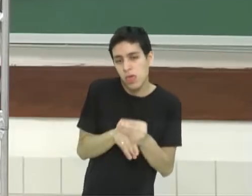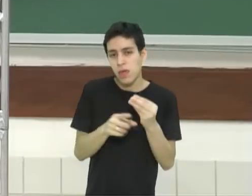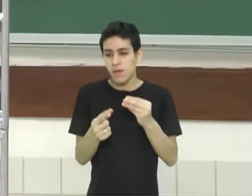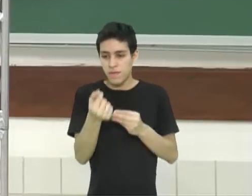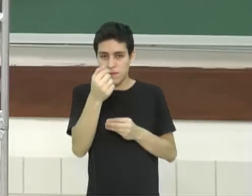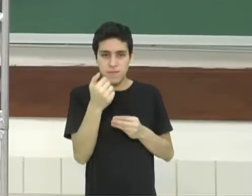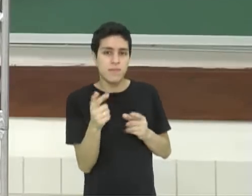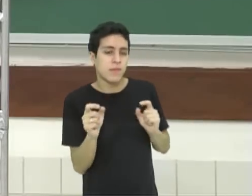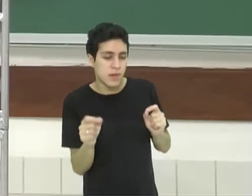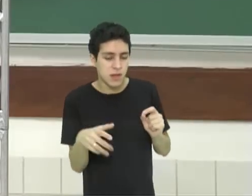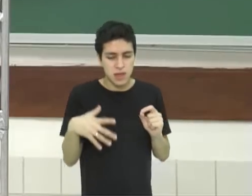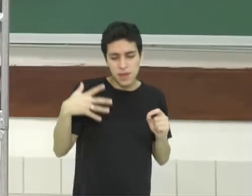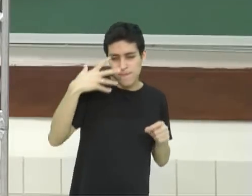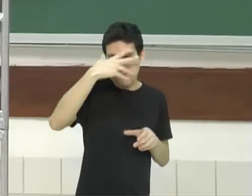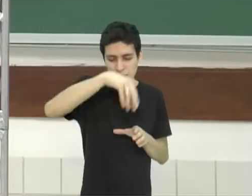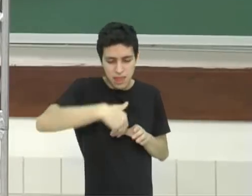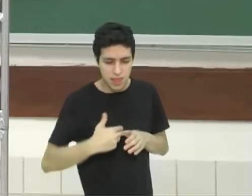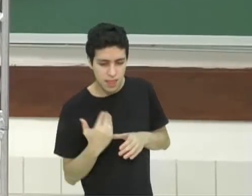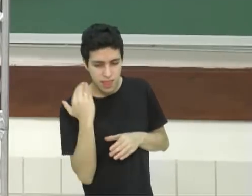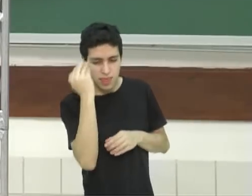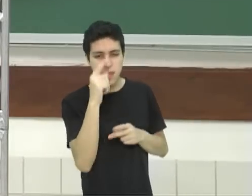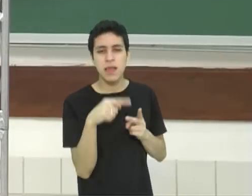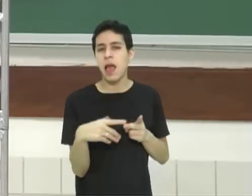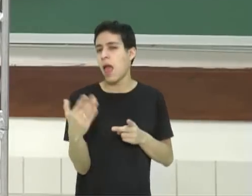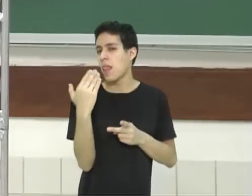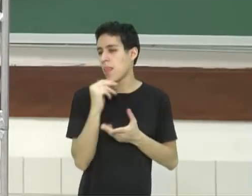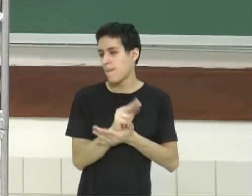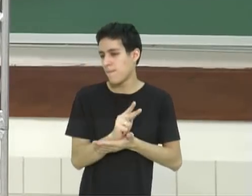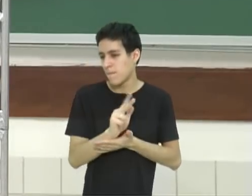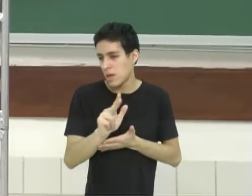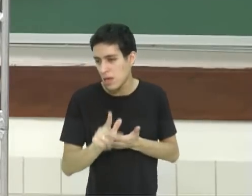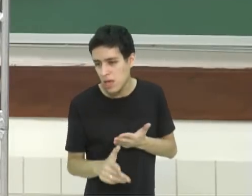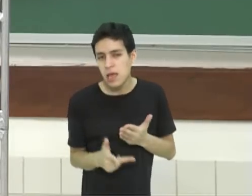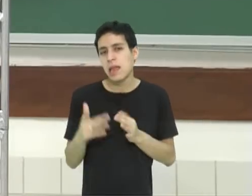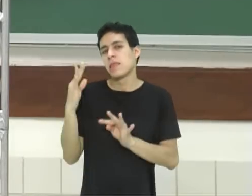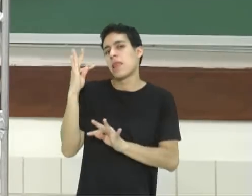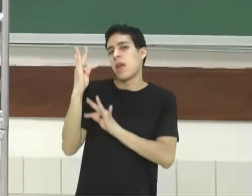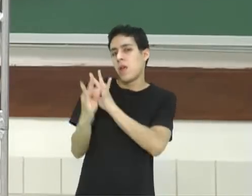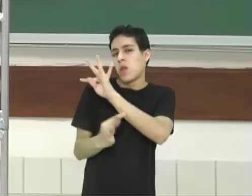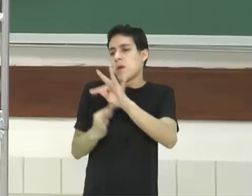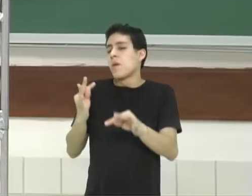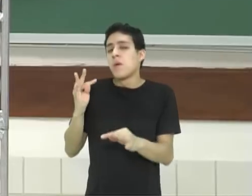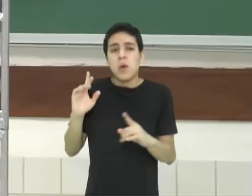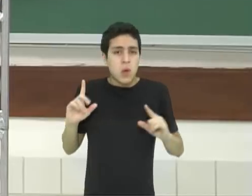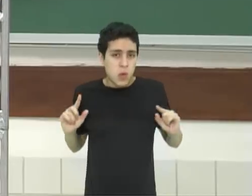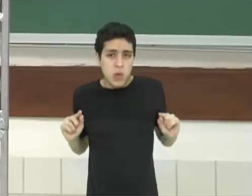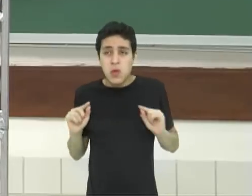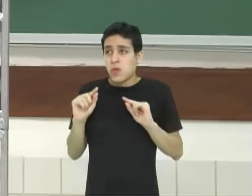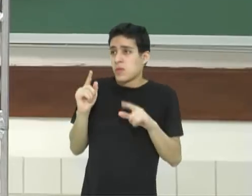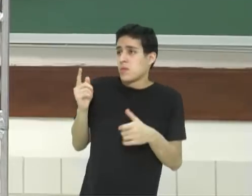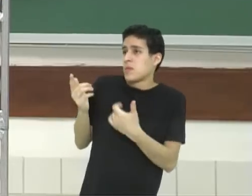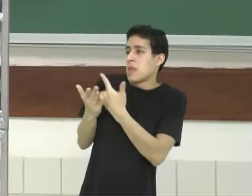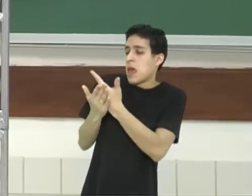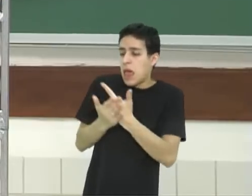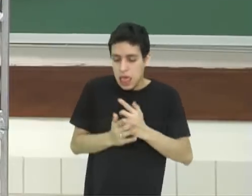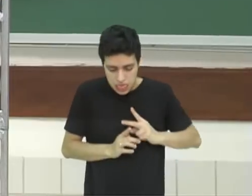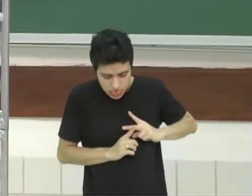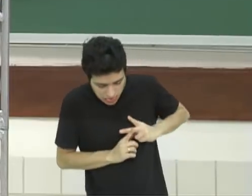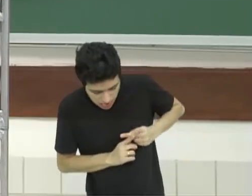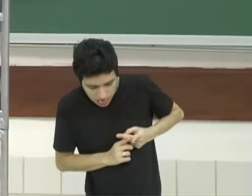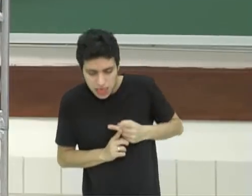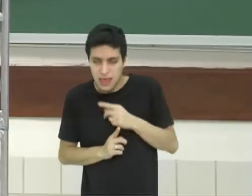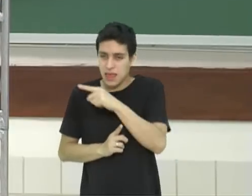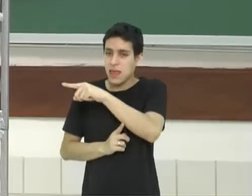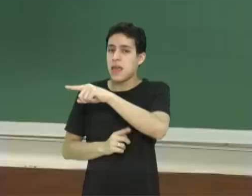de beleza, alimentício, uma infinidade de produto tecnológico que nós consumimos, que são